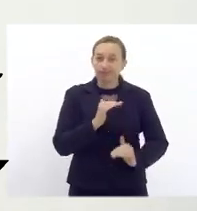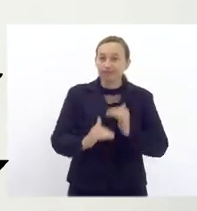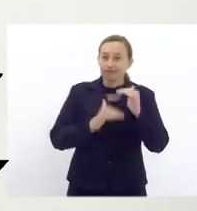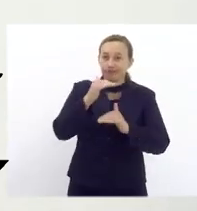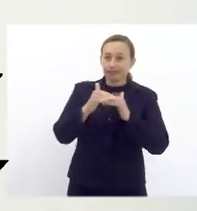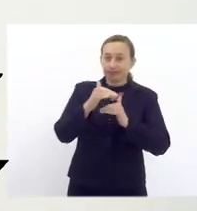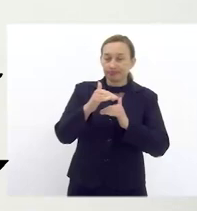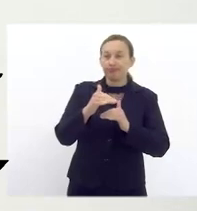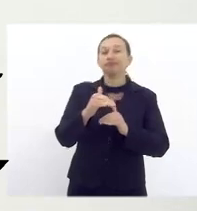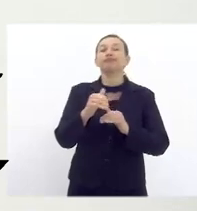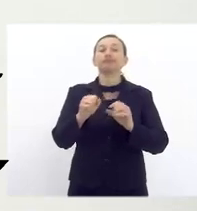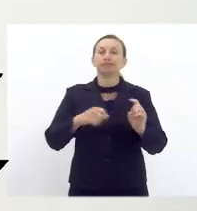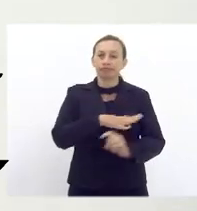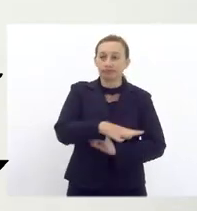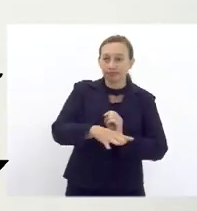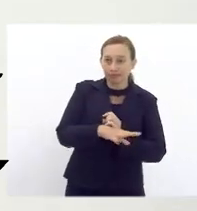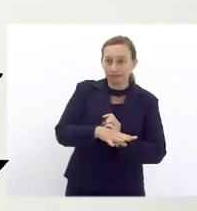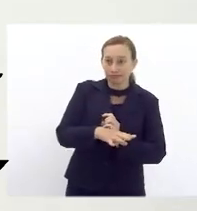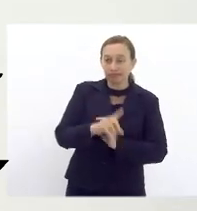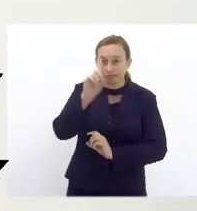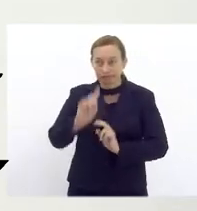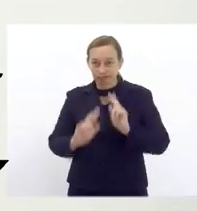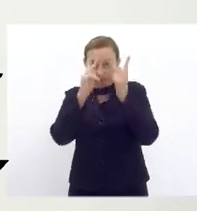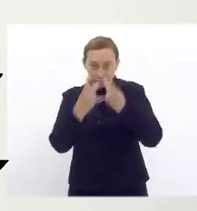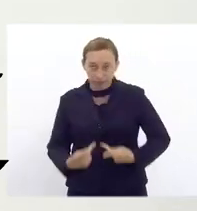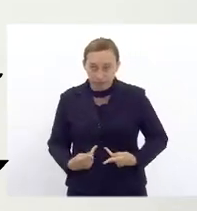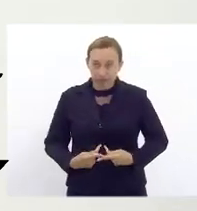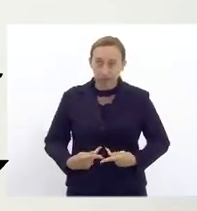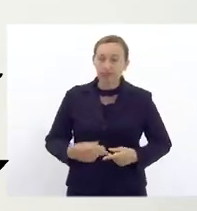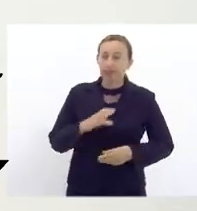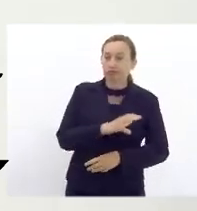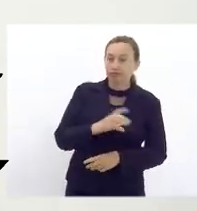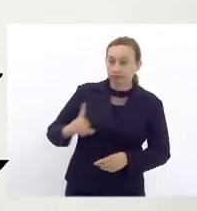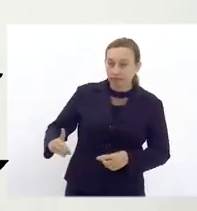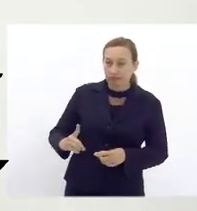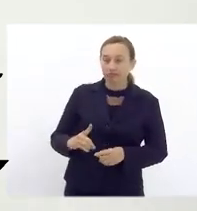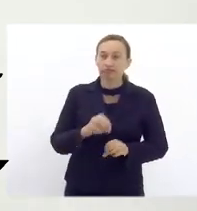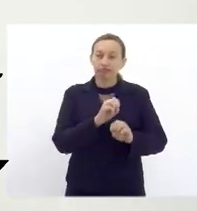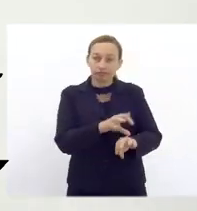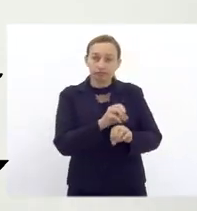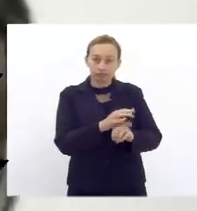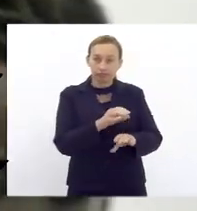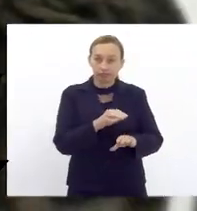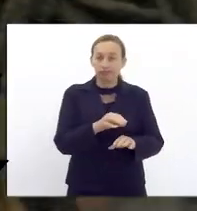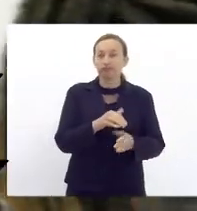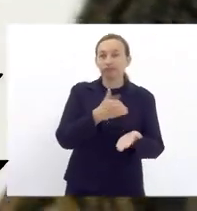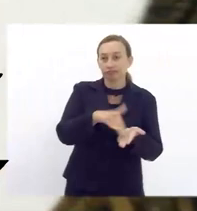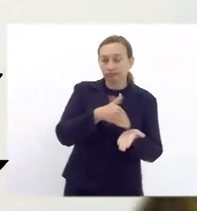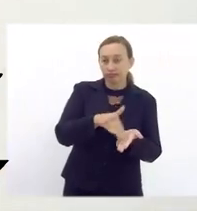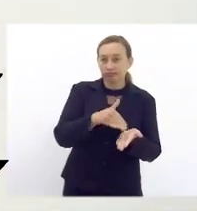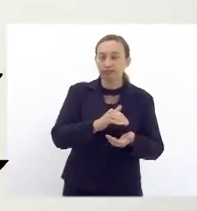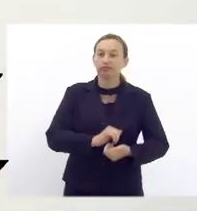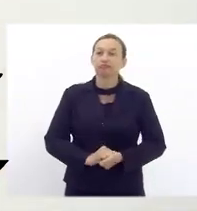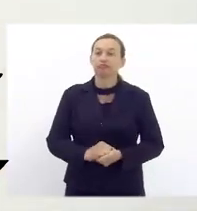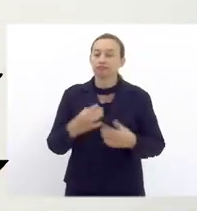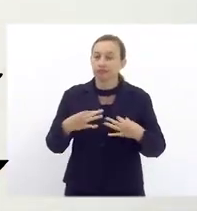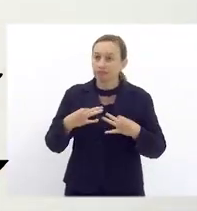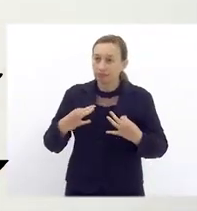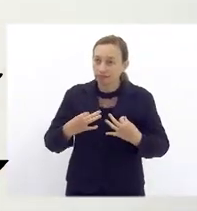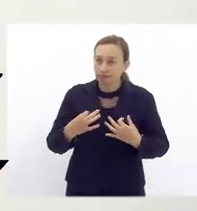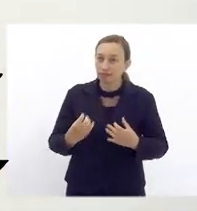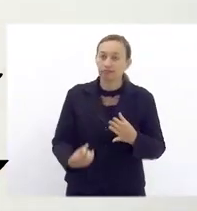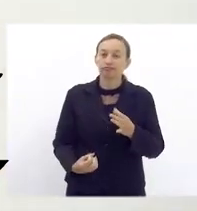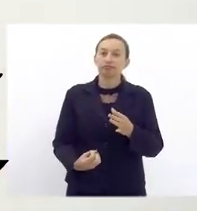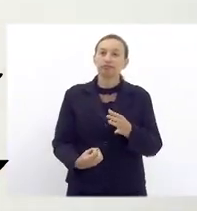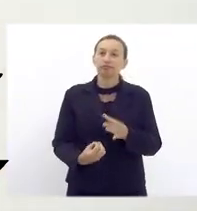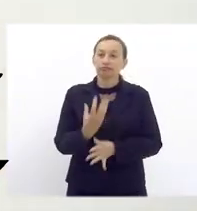Social e direitos humanos Mas coordenado pela secretaria de educação nós nos prontificamos a fazer o